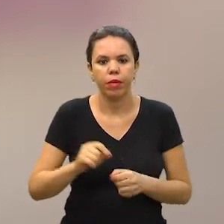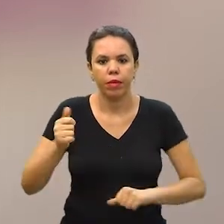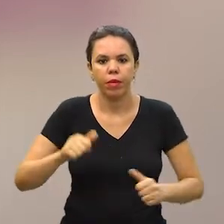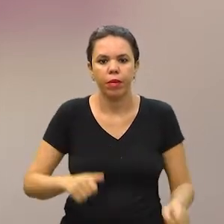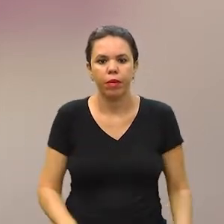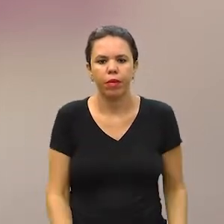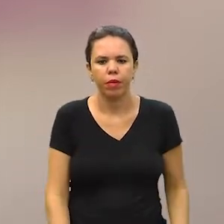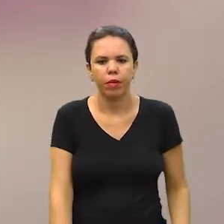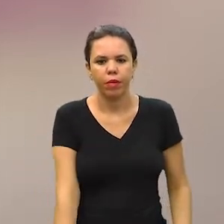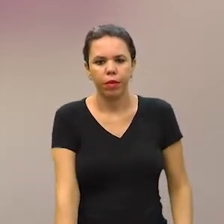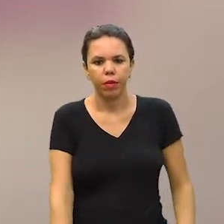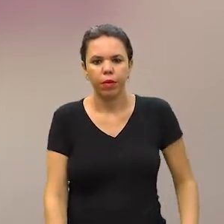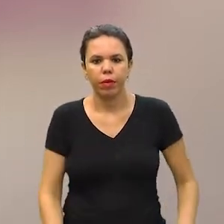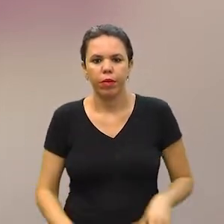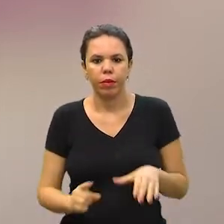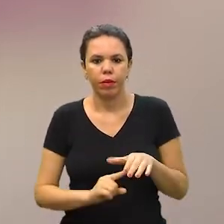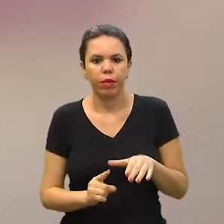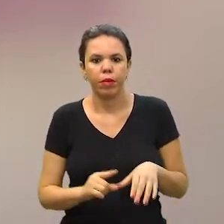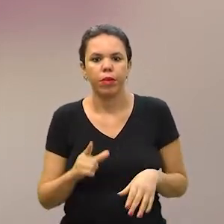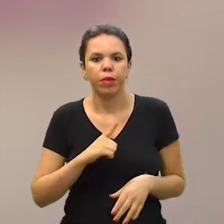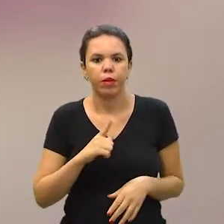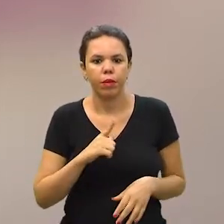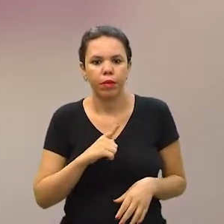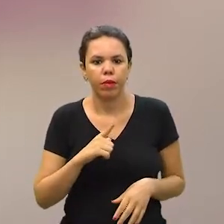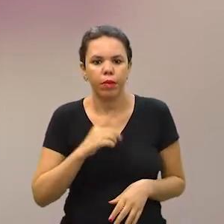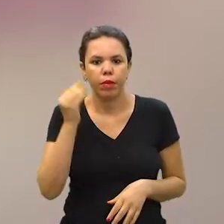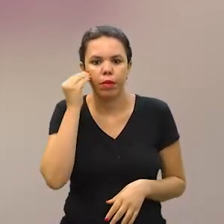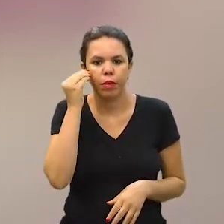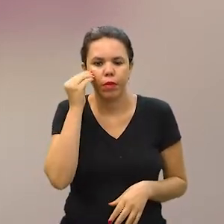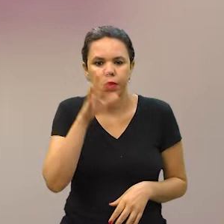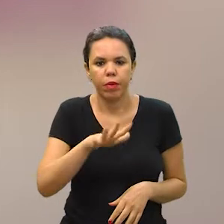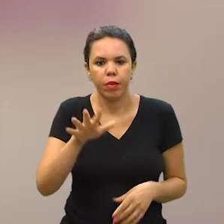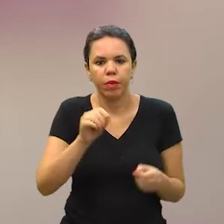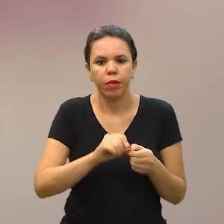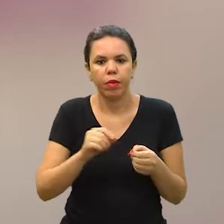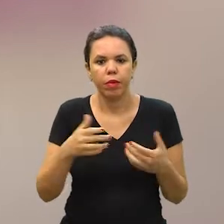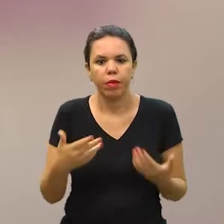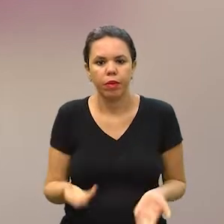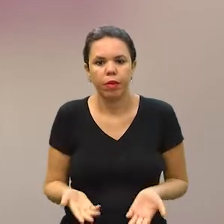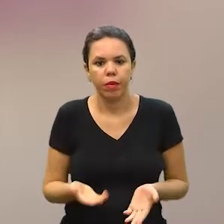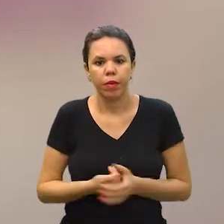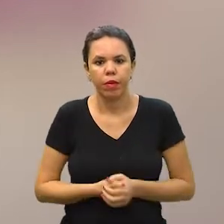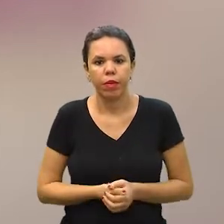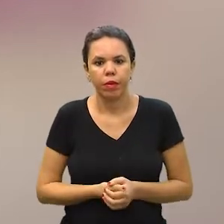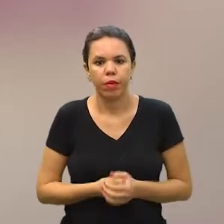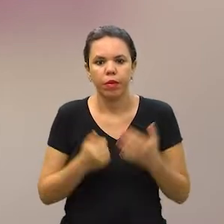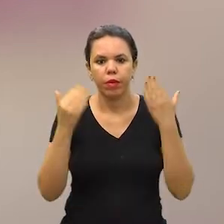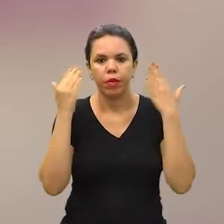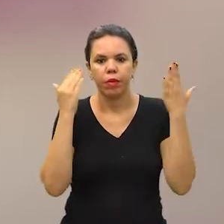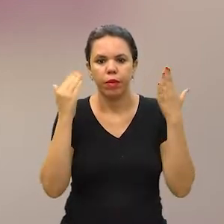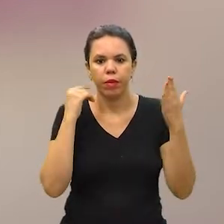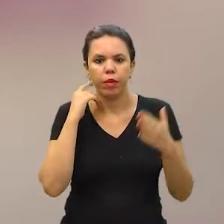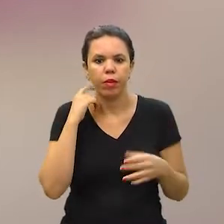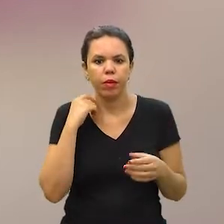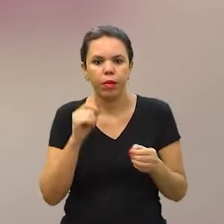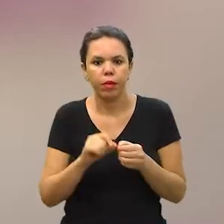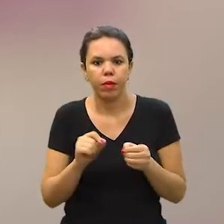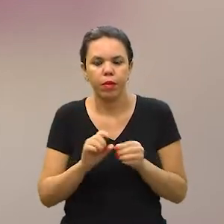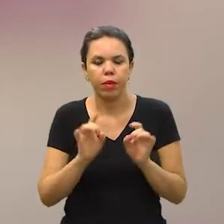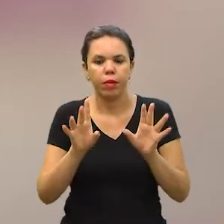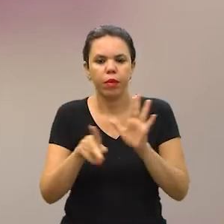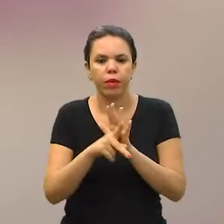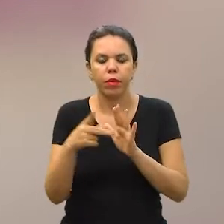uma avaliação mesmo clínica, né? Nós temos algumas testagens que nós fazemos, né? Alguns neuropsicólogos fazem